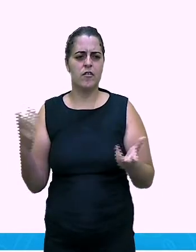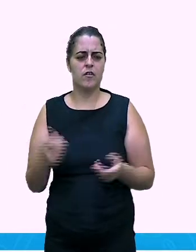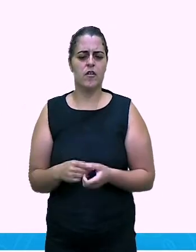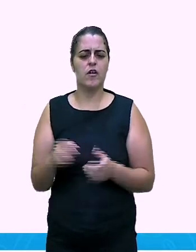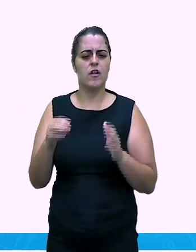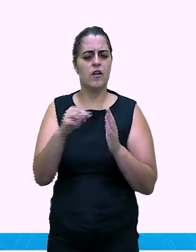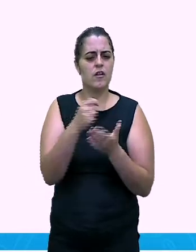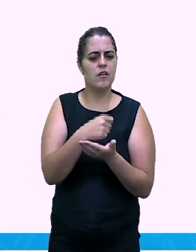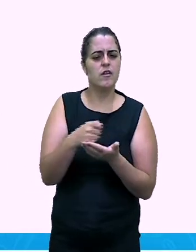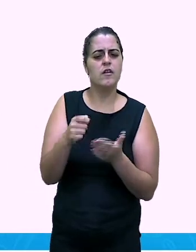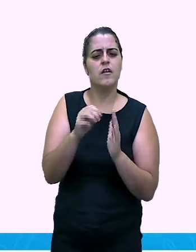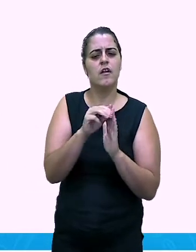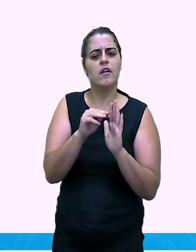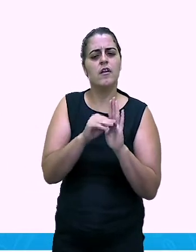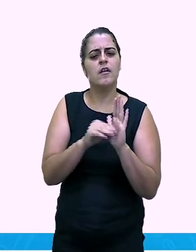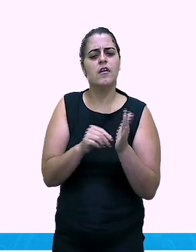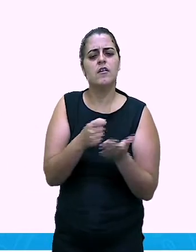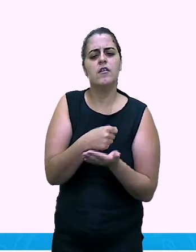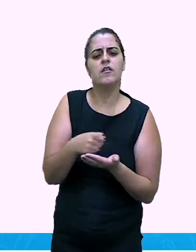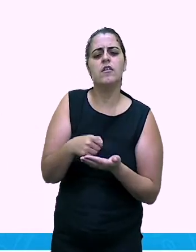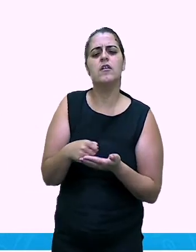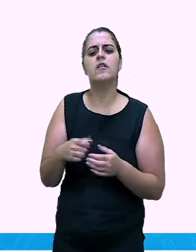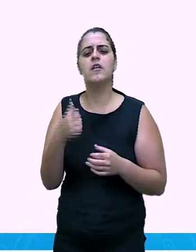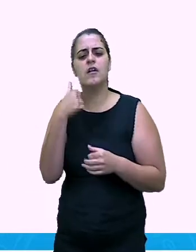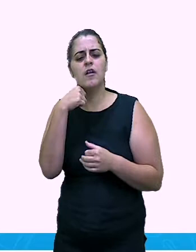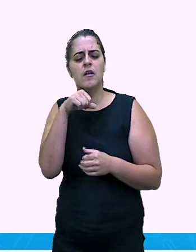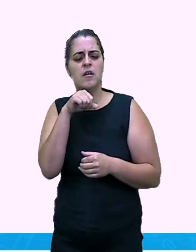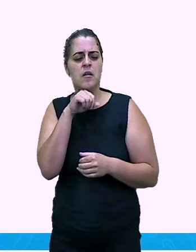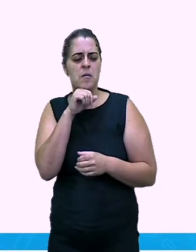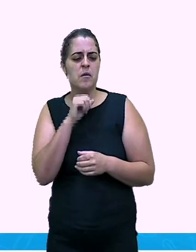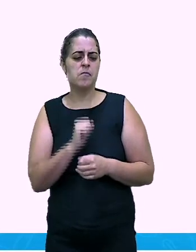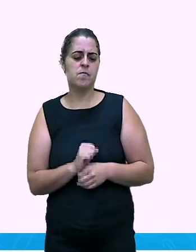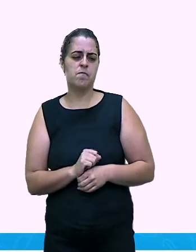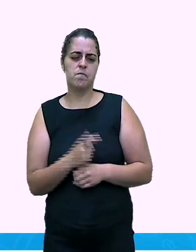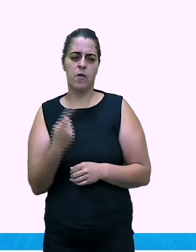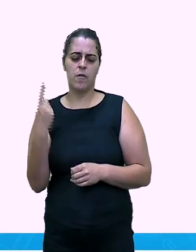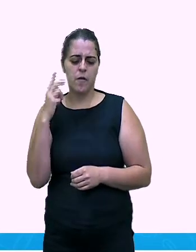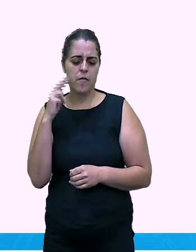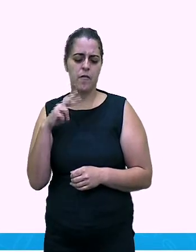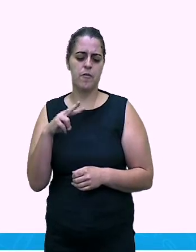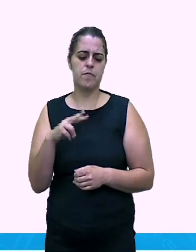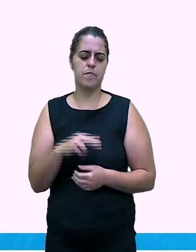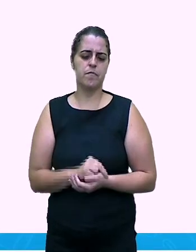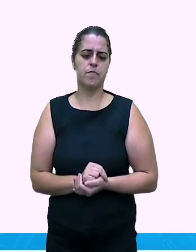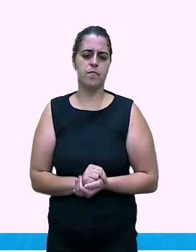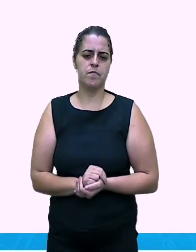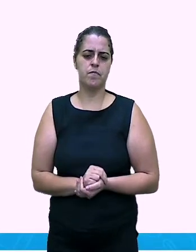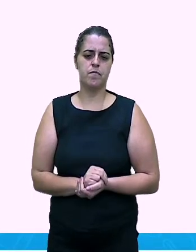da lista de compras da casa? Vamos lá, vamos ver.